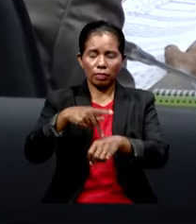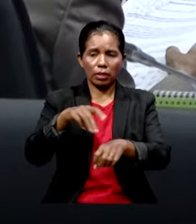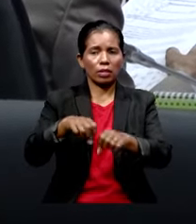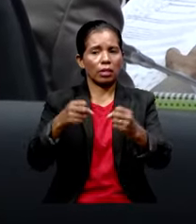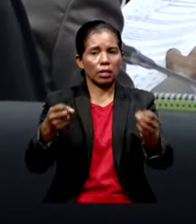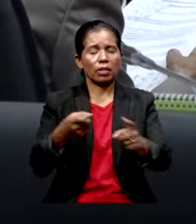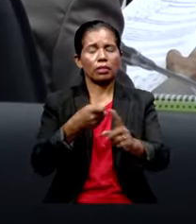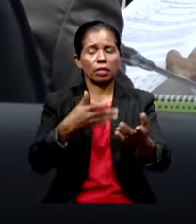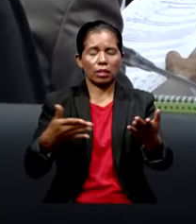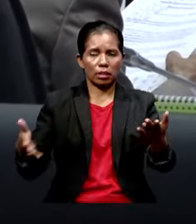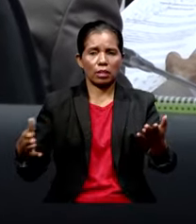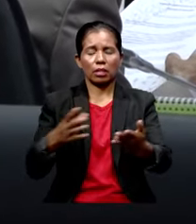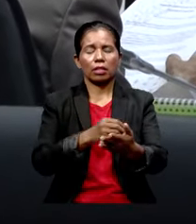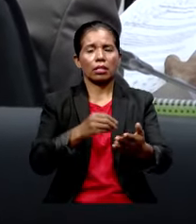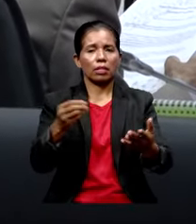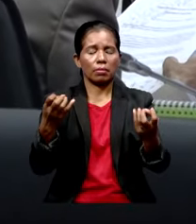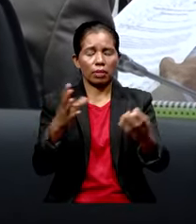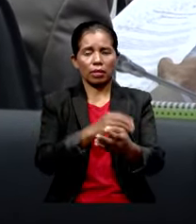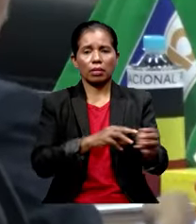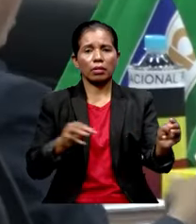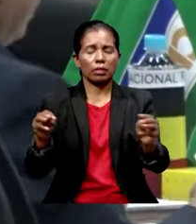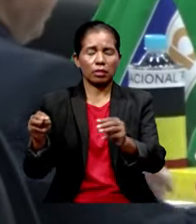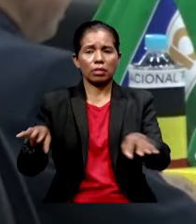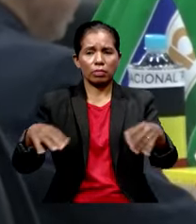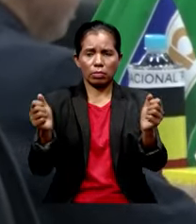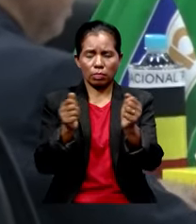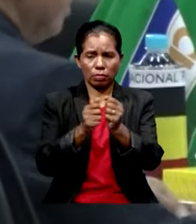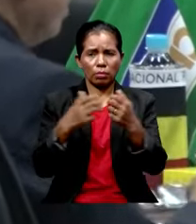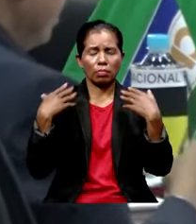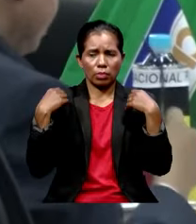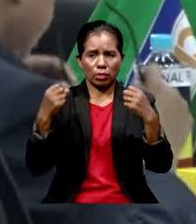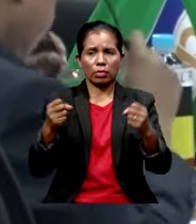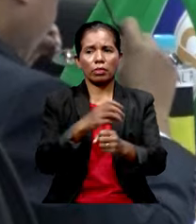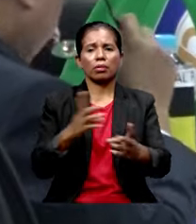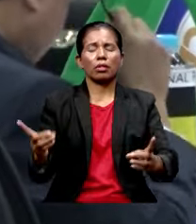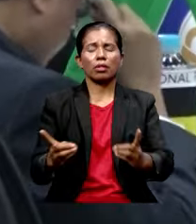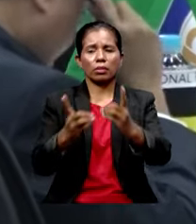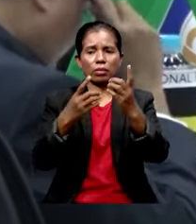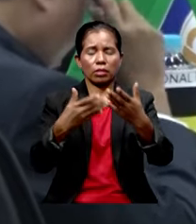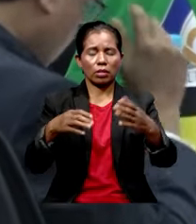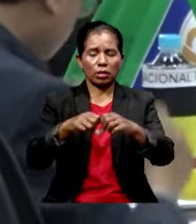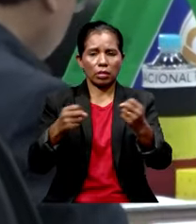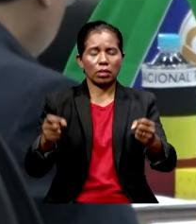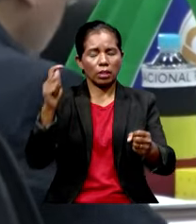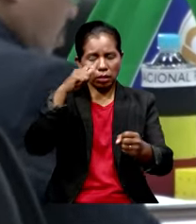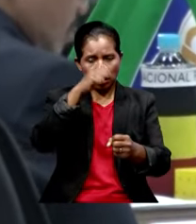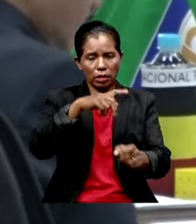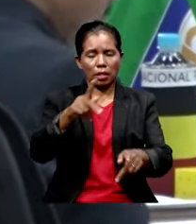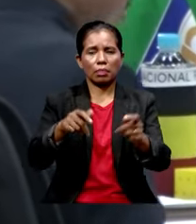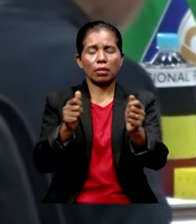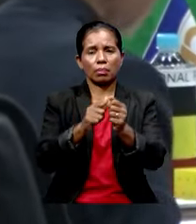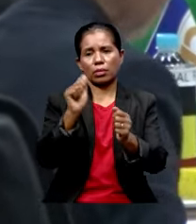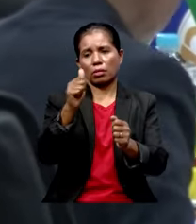nestragos material no humanitário makas, mobiliza hela esforço significativo, ho dihasoru destruição, Tailândia resistu emanain